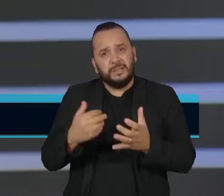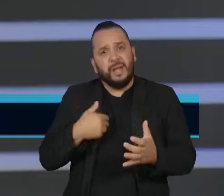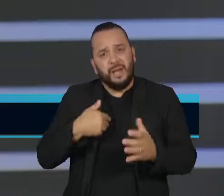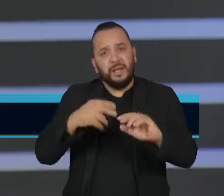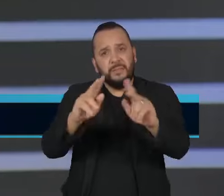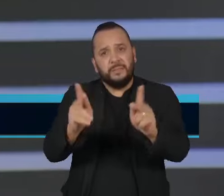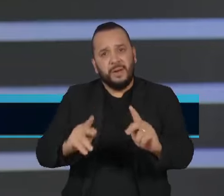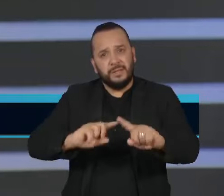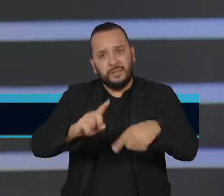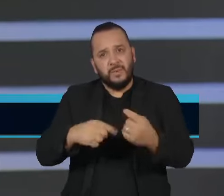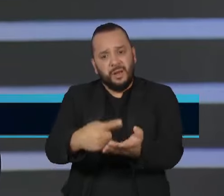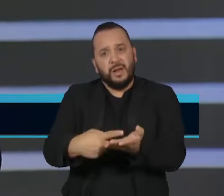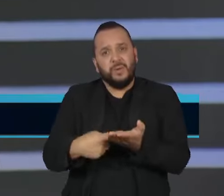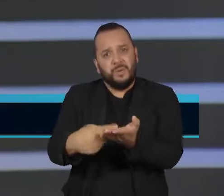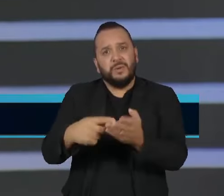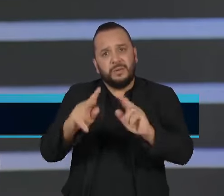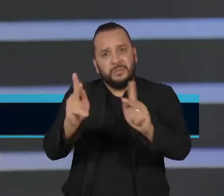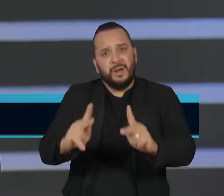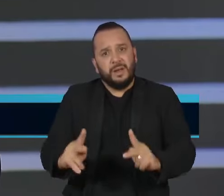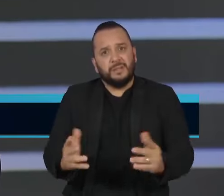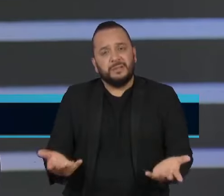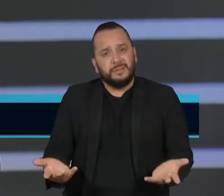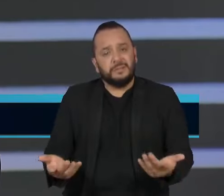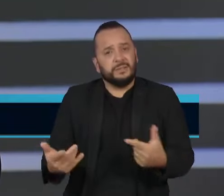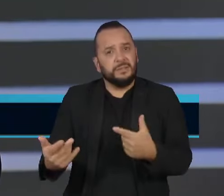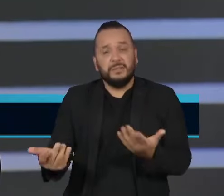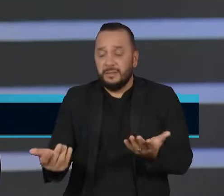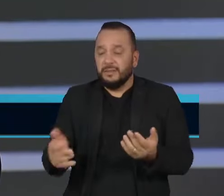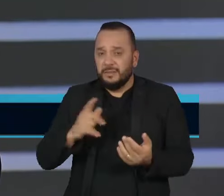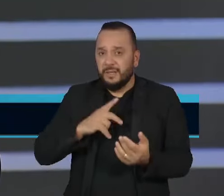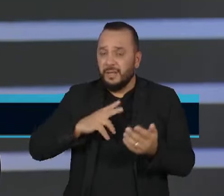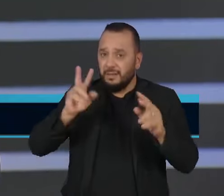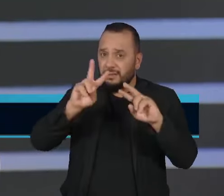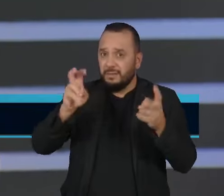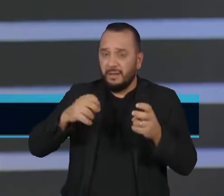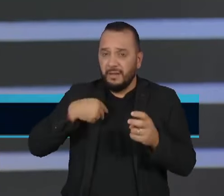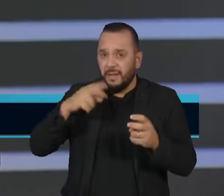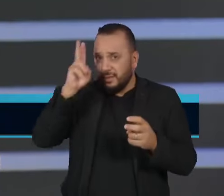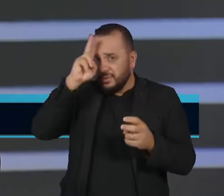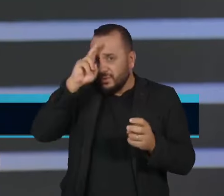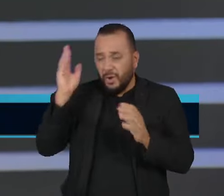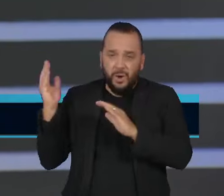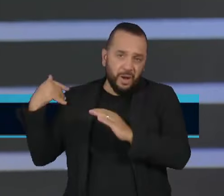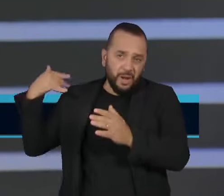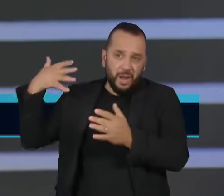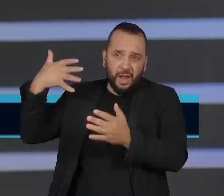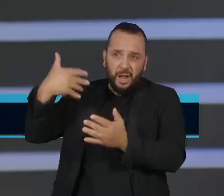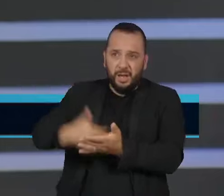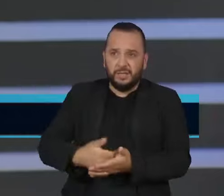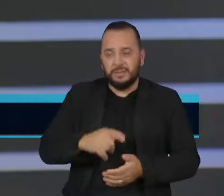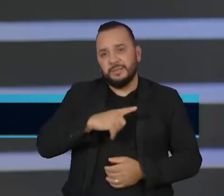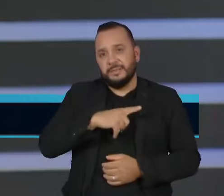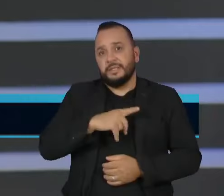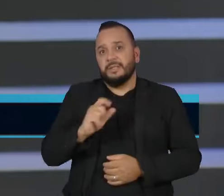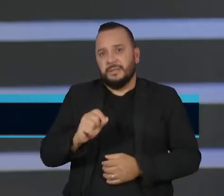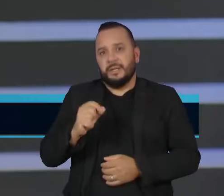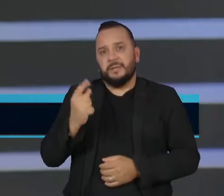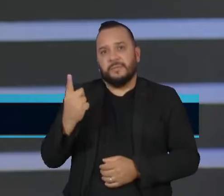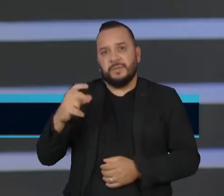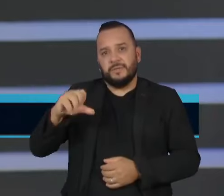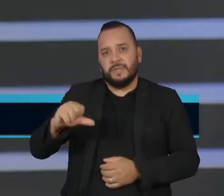tratado de paz. Há questões históricas na região que muitas vezes passam ao largo. Vamos só lembrar que o ano